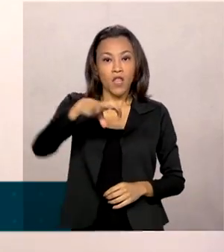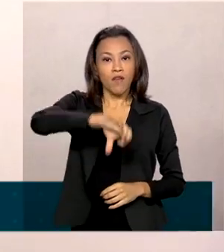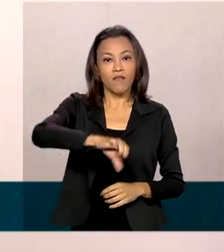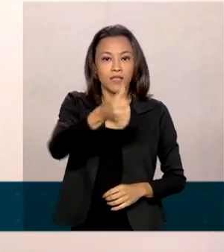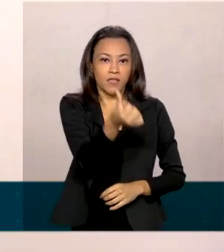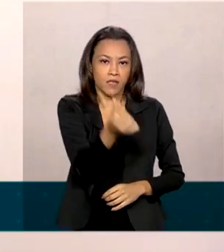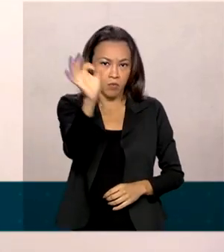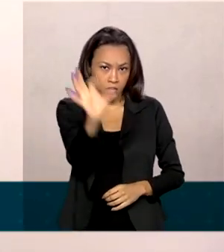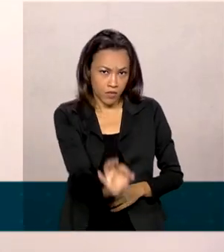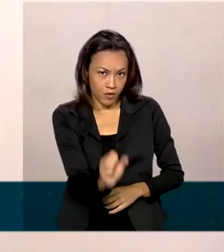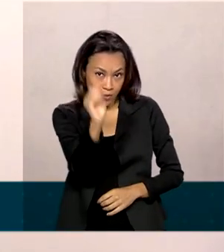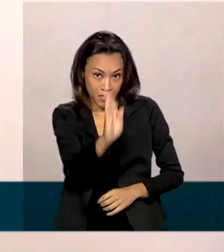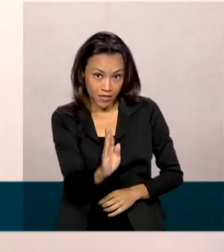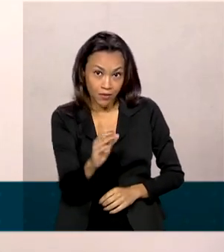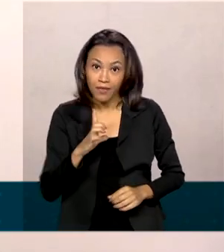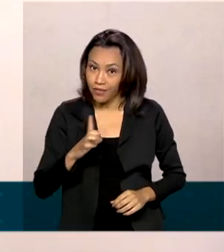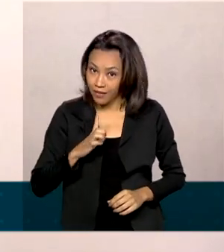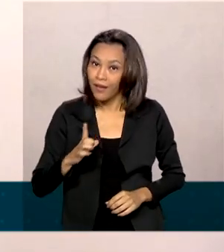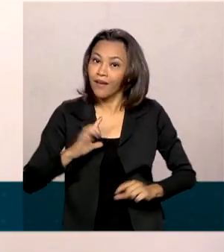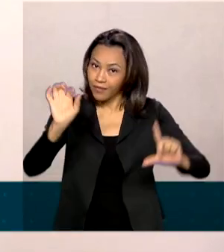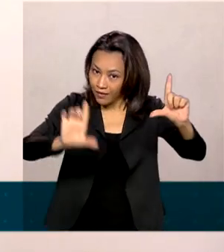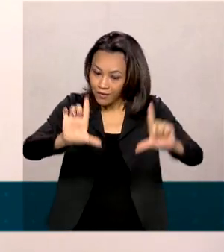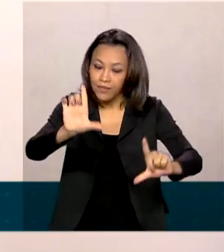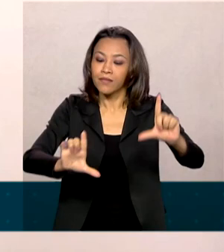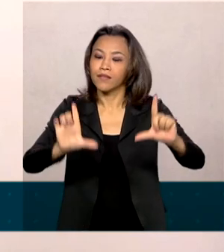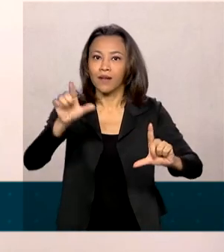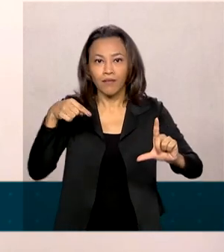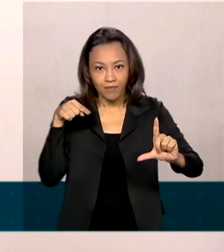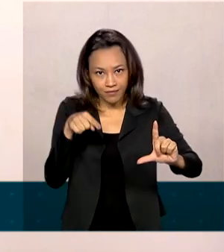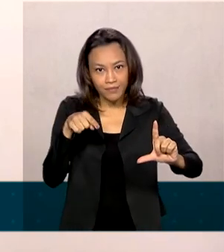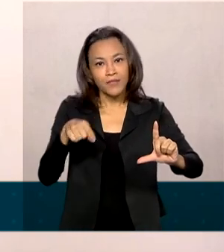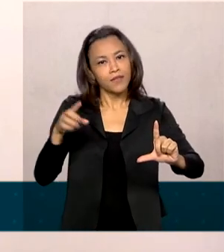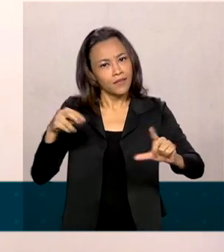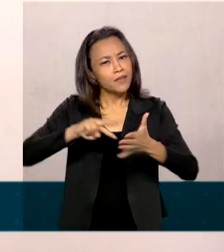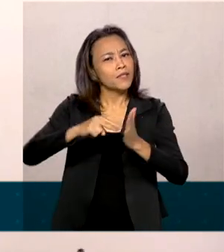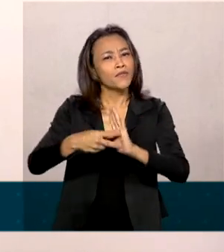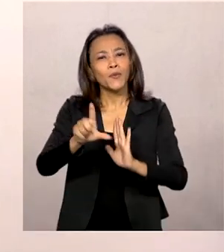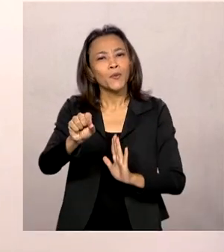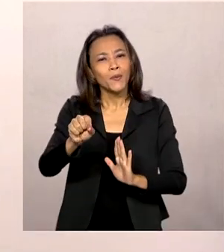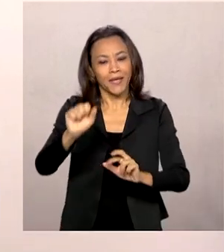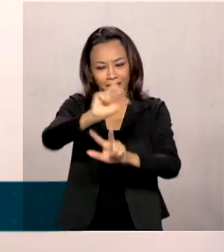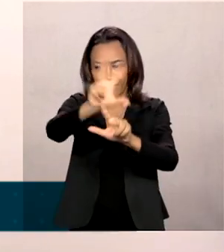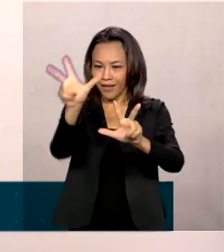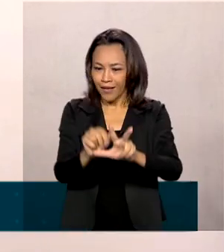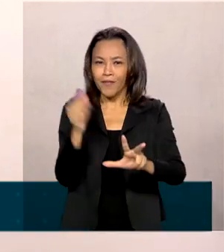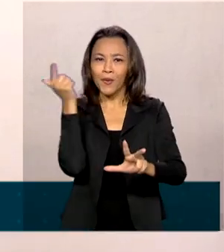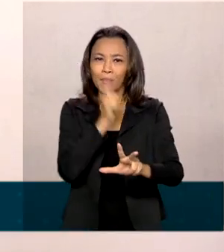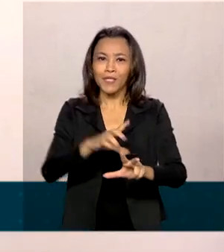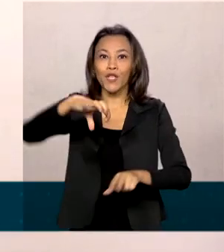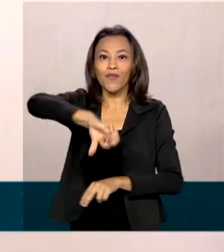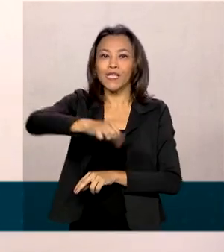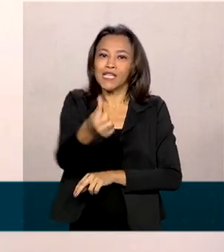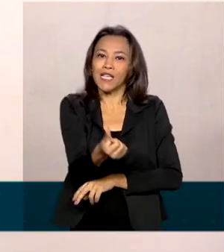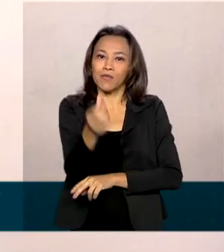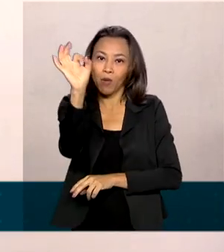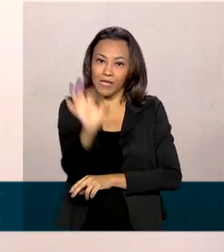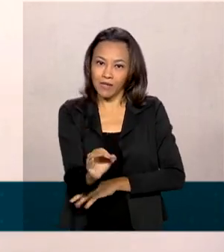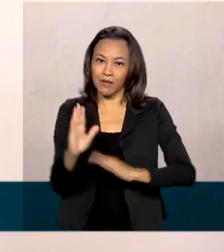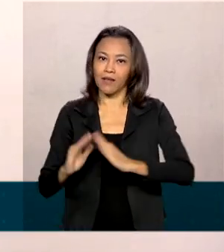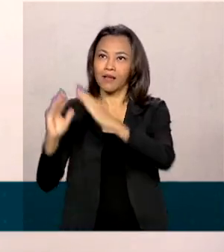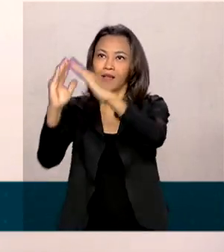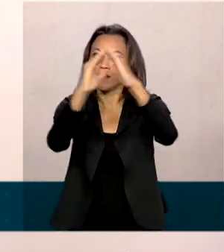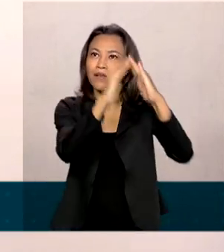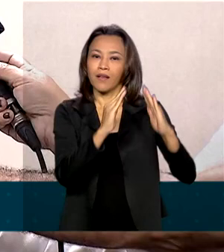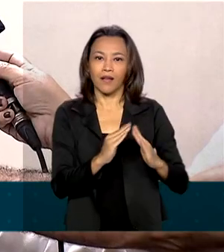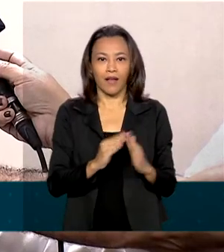Brasil tem TV. Então significa que a TV Brasil vai poder chegar em 96%